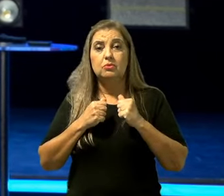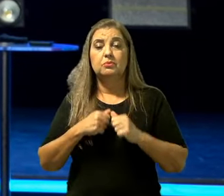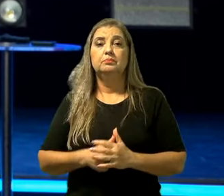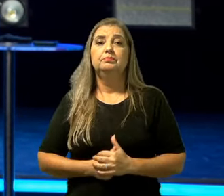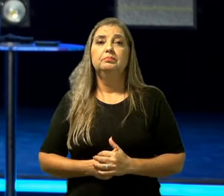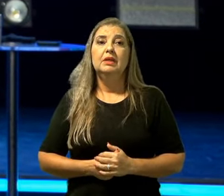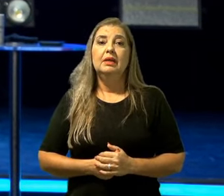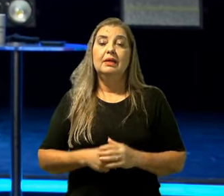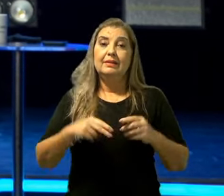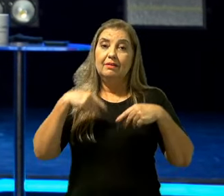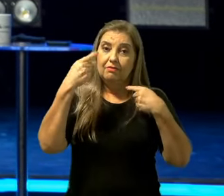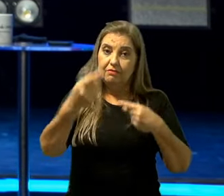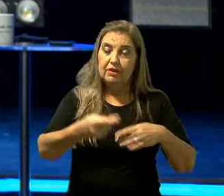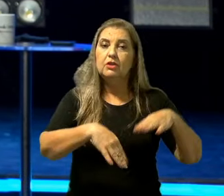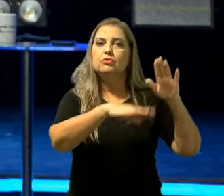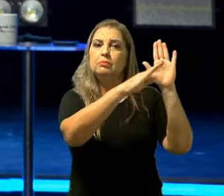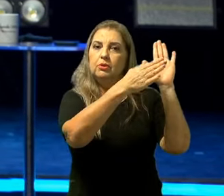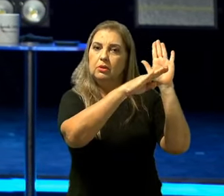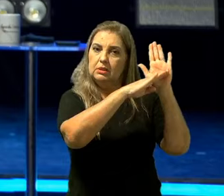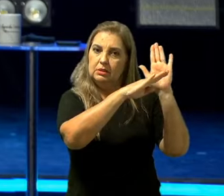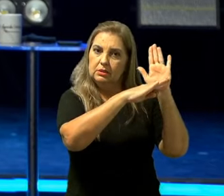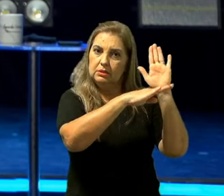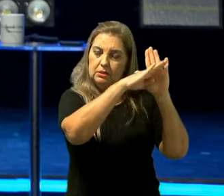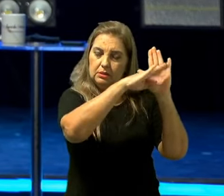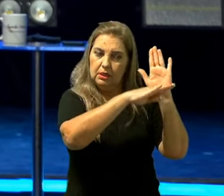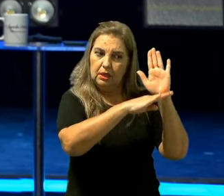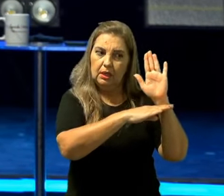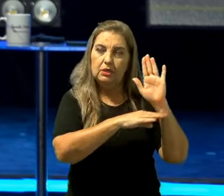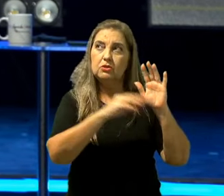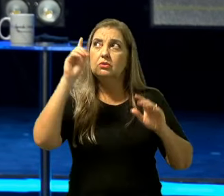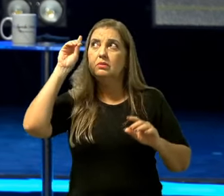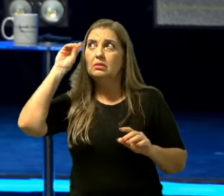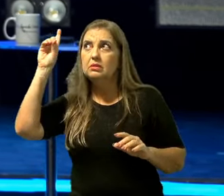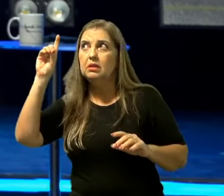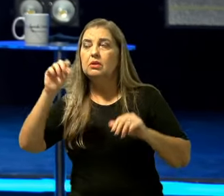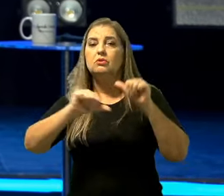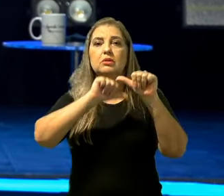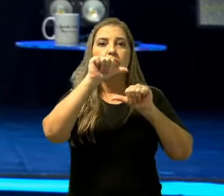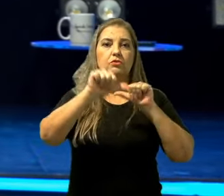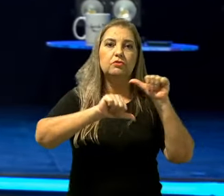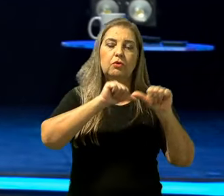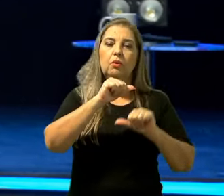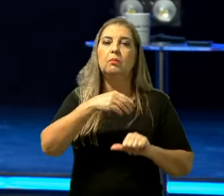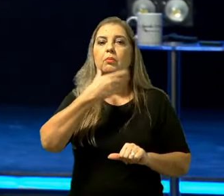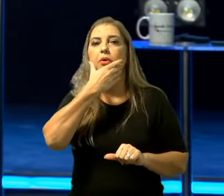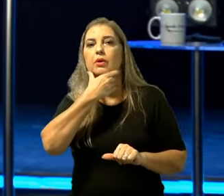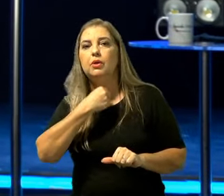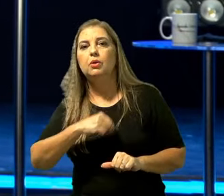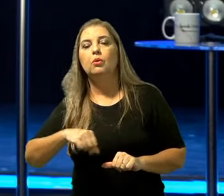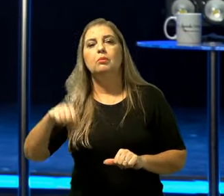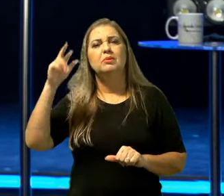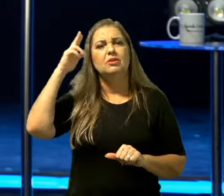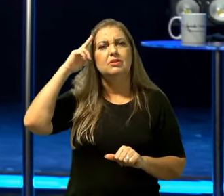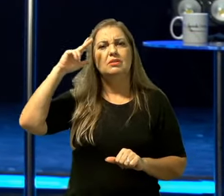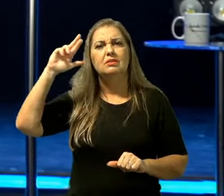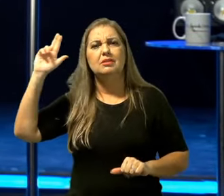dos processos, Deus transformou homens comuns em heróis da fé. Quando nós olhamos para